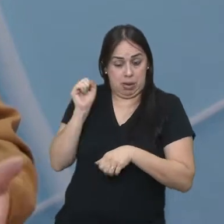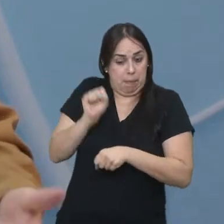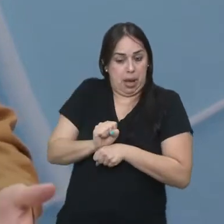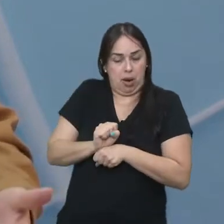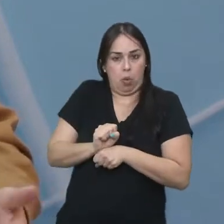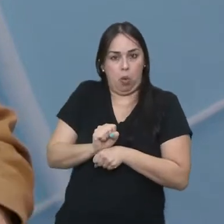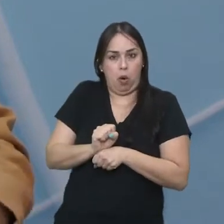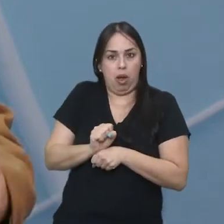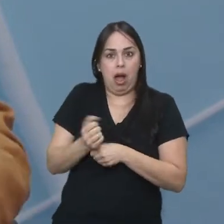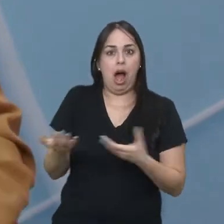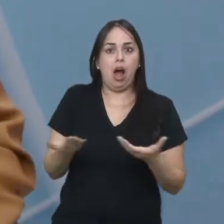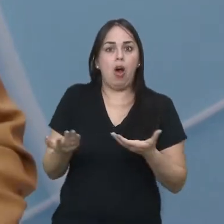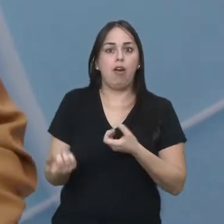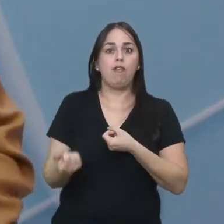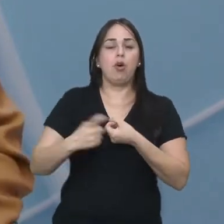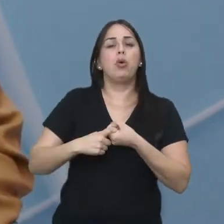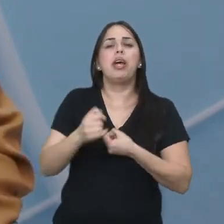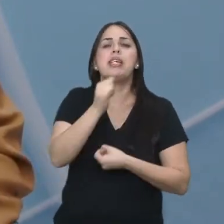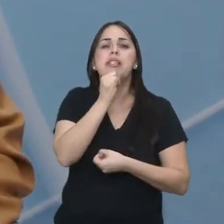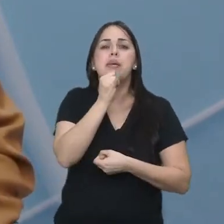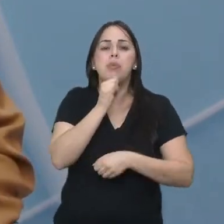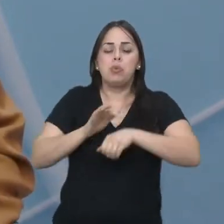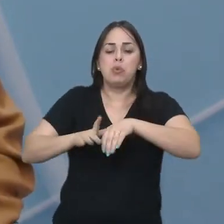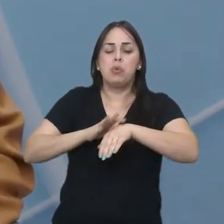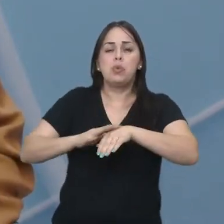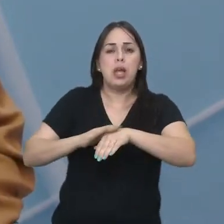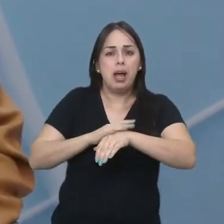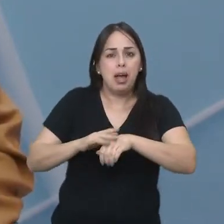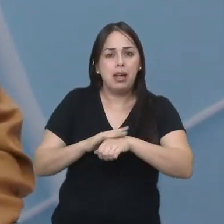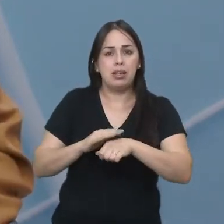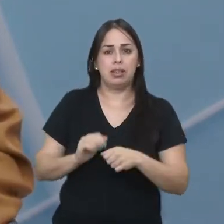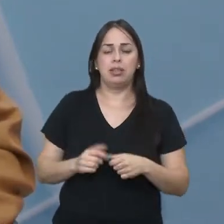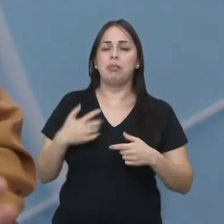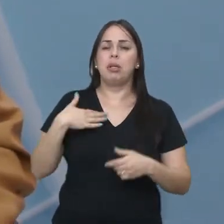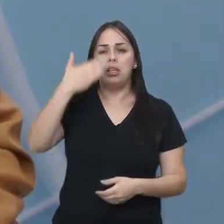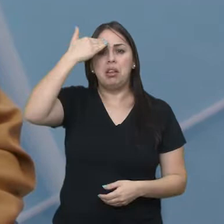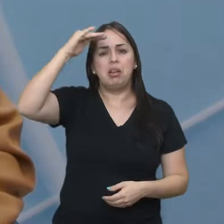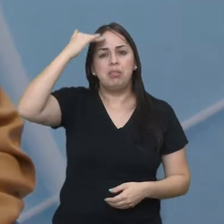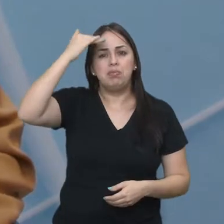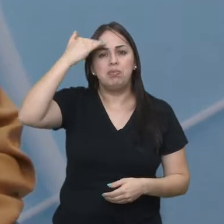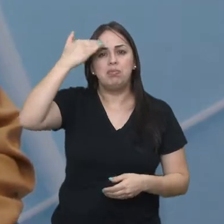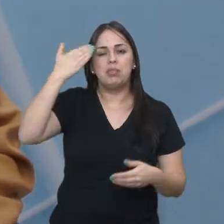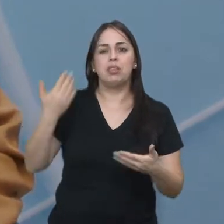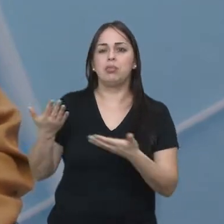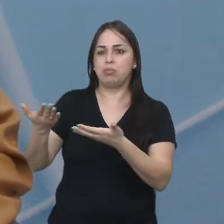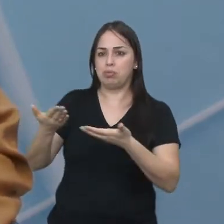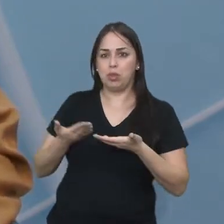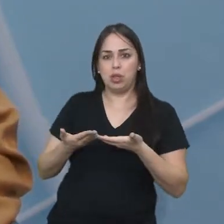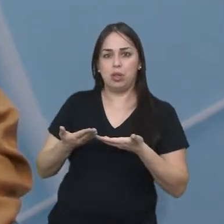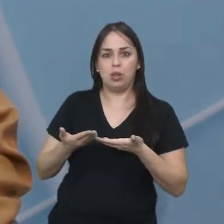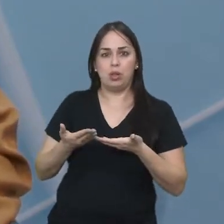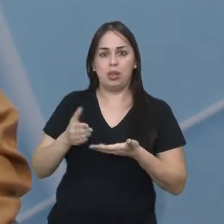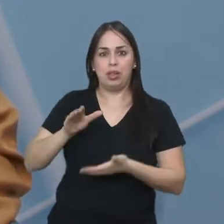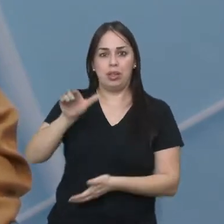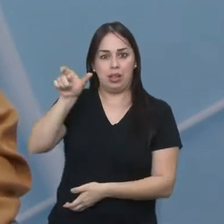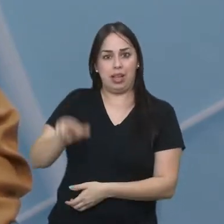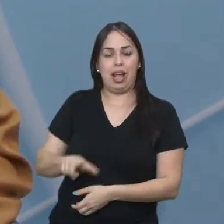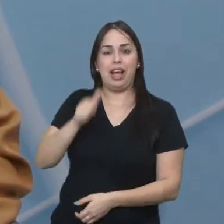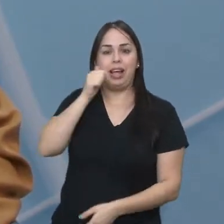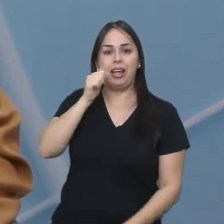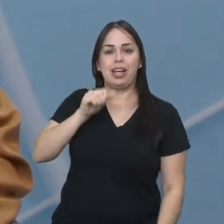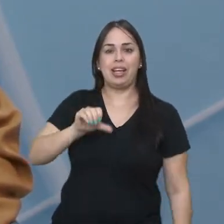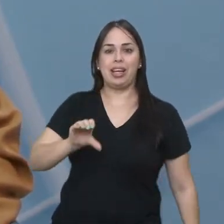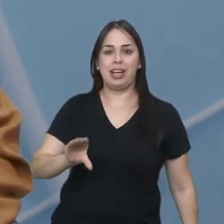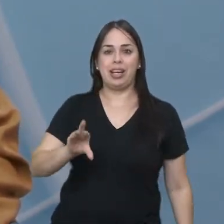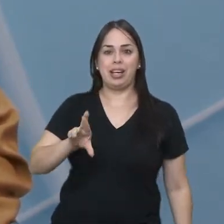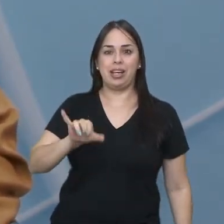como sarampo, voltaram a rodear a população. Para tentar entender este cenário, eu recebo no estúdio a Cristina Alvarenga,